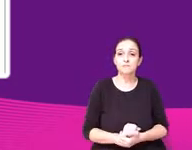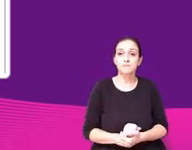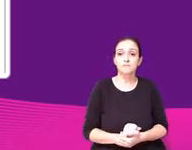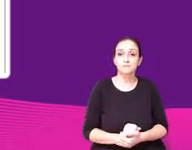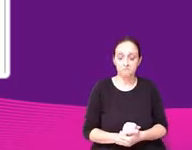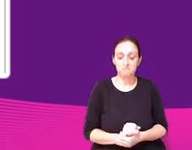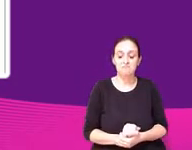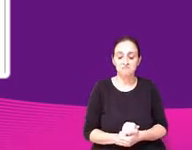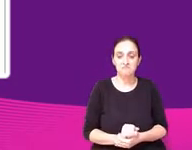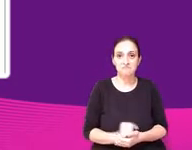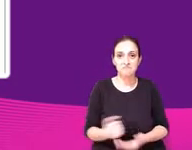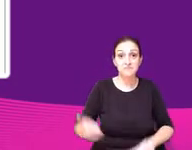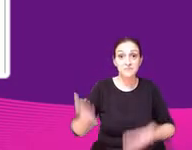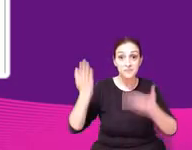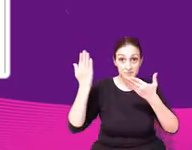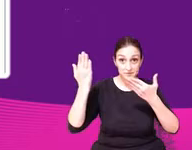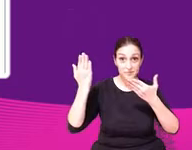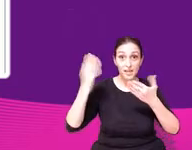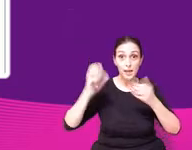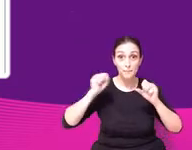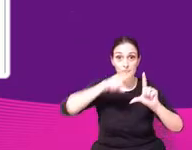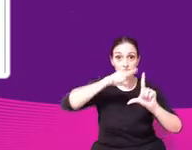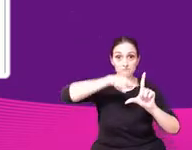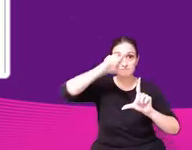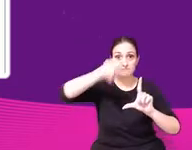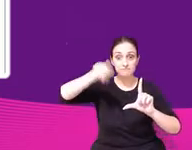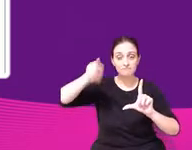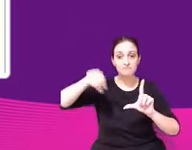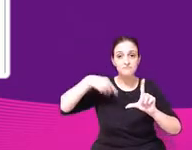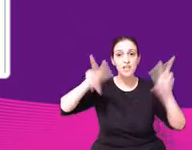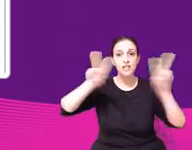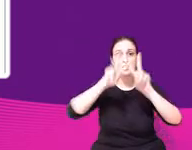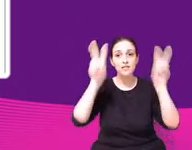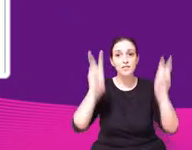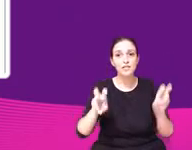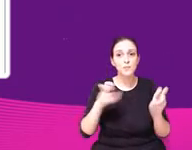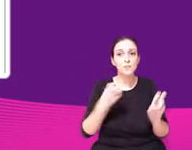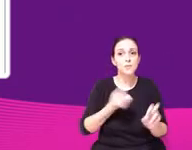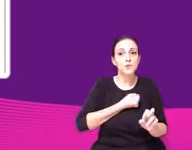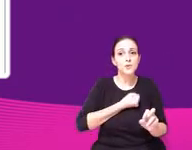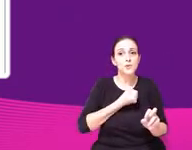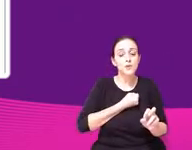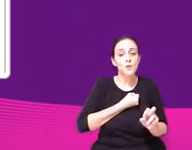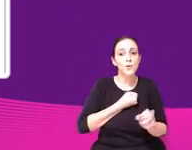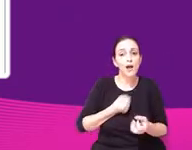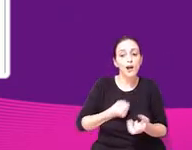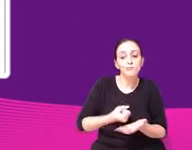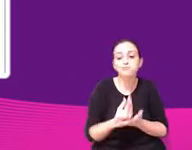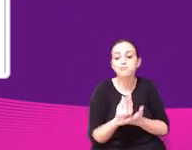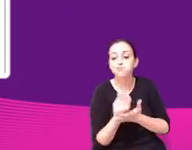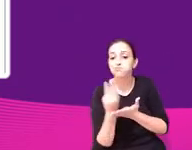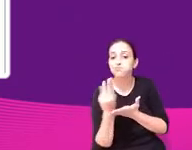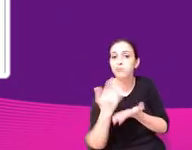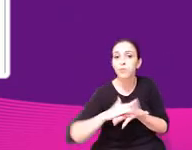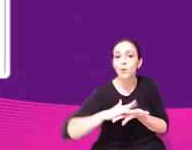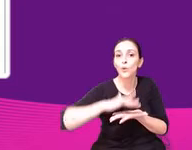Vocês podem observar aqui que, com relação ao número cumulativo de transplantes